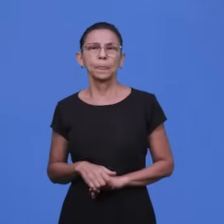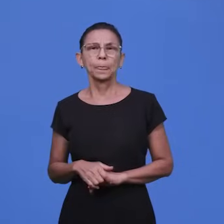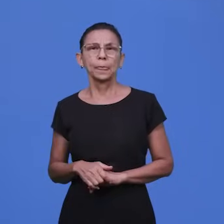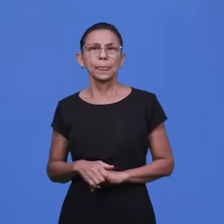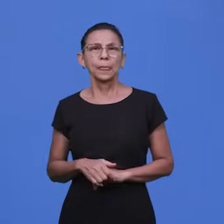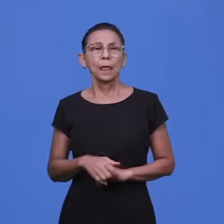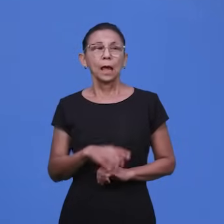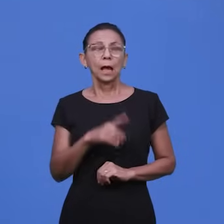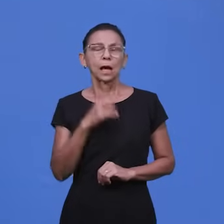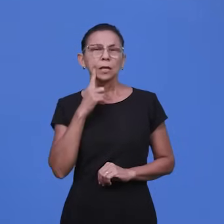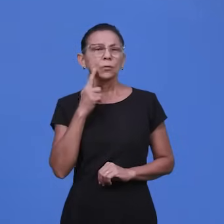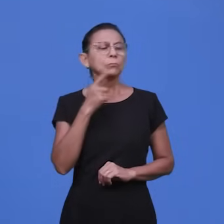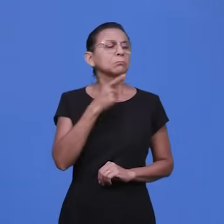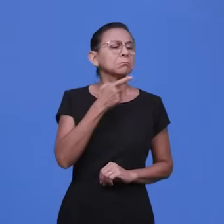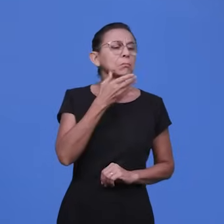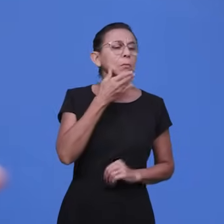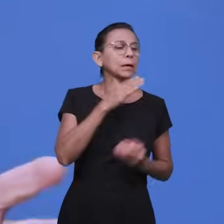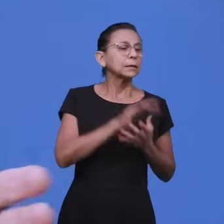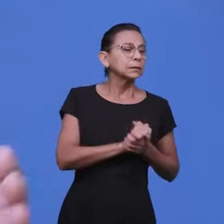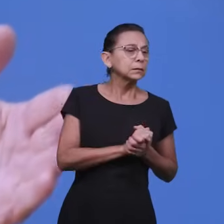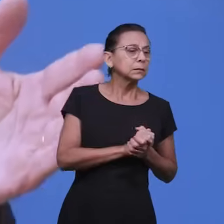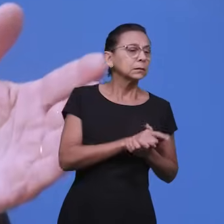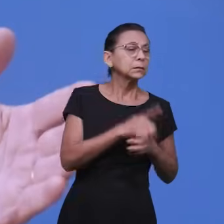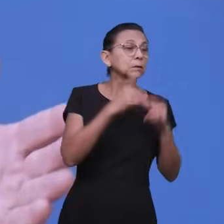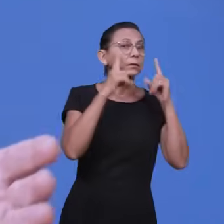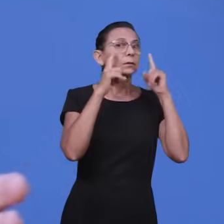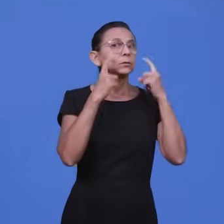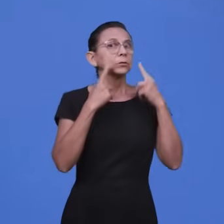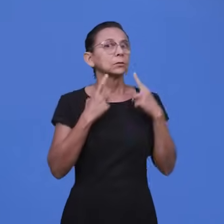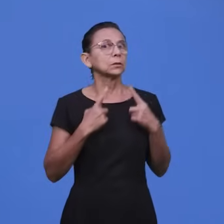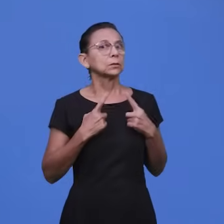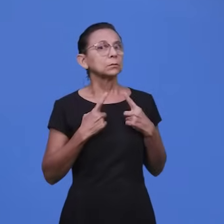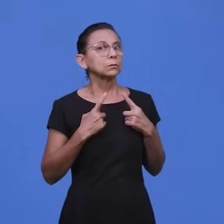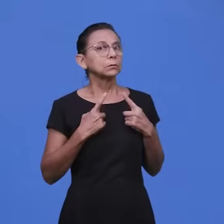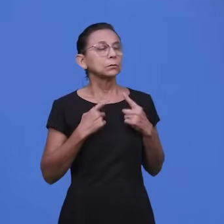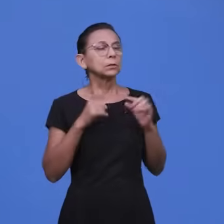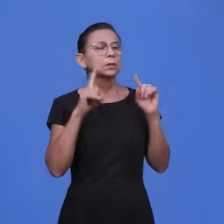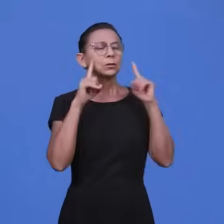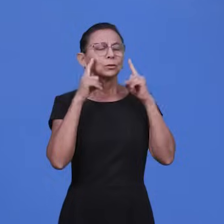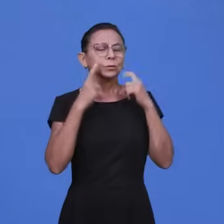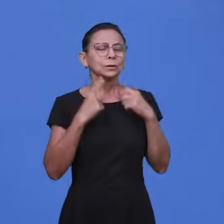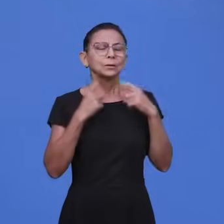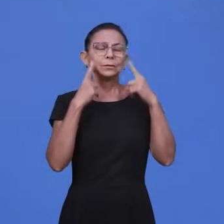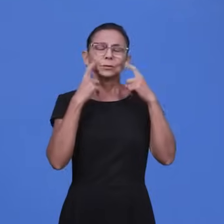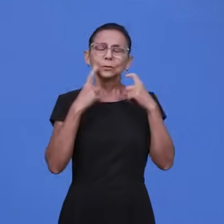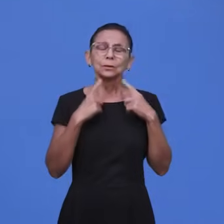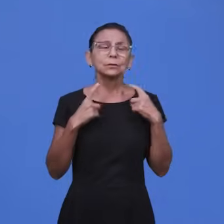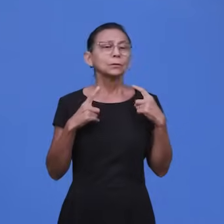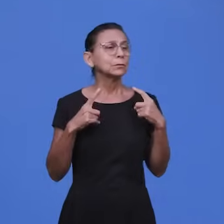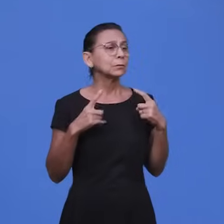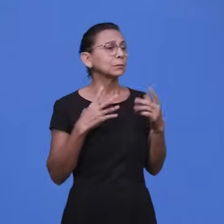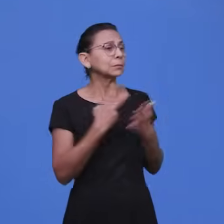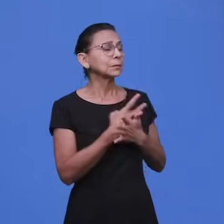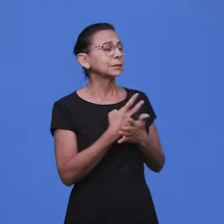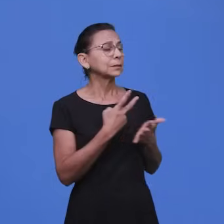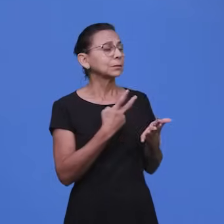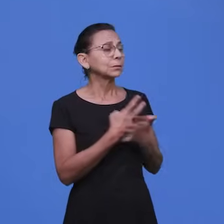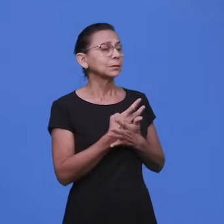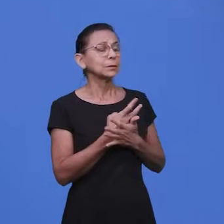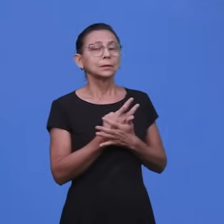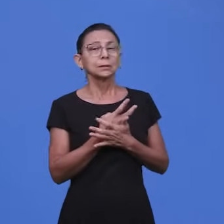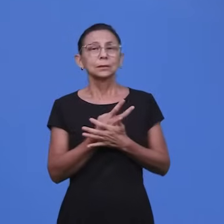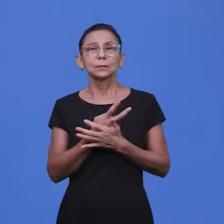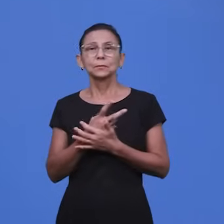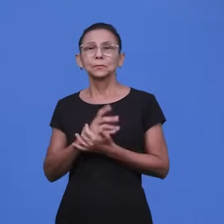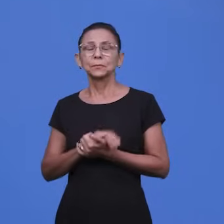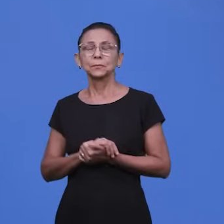Chorando copiosamente. O que aconteceu? Ela falou assim, ele falou, aquele pessoal que estava falando aí